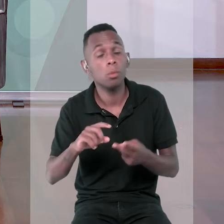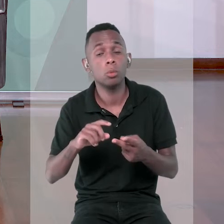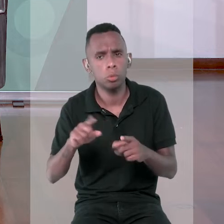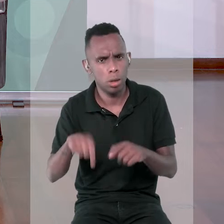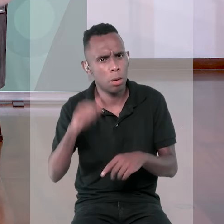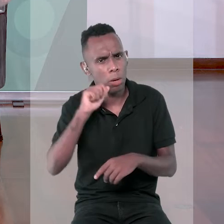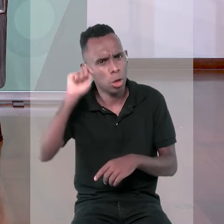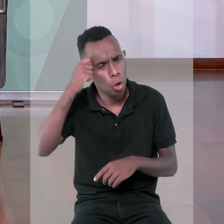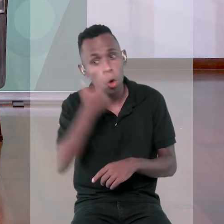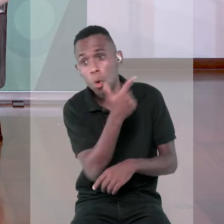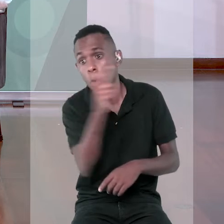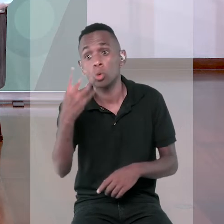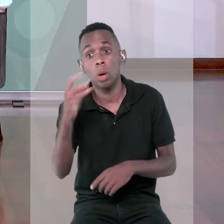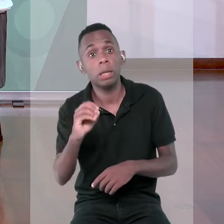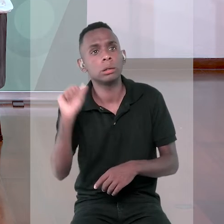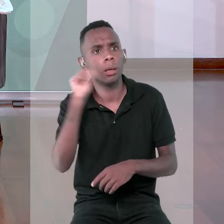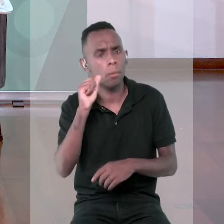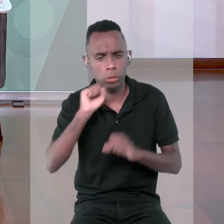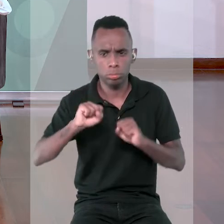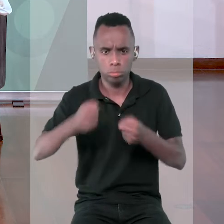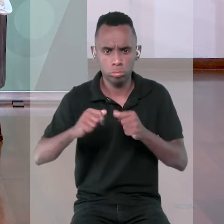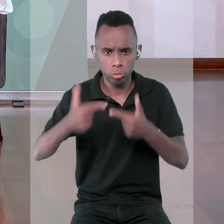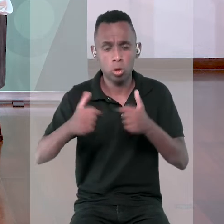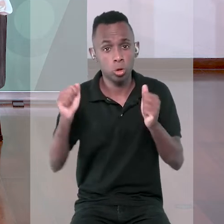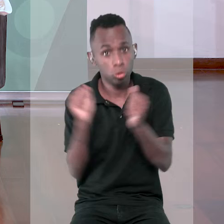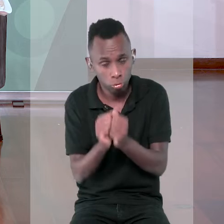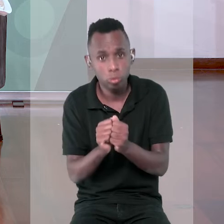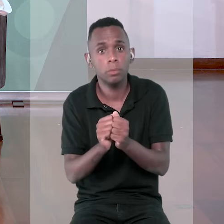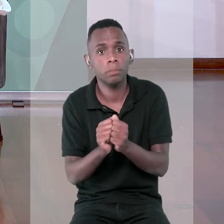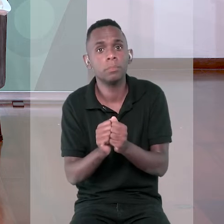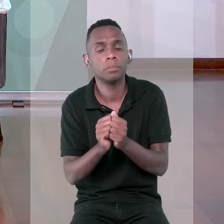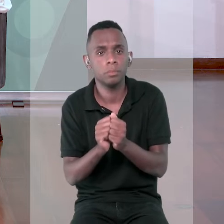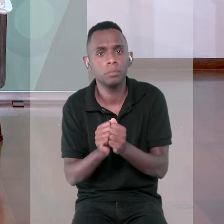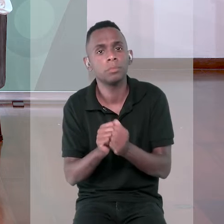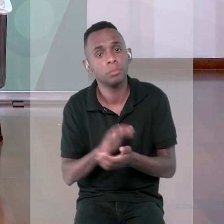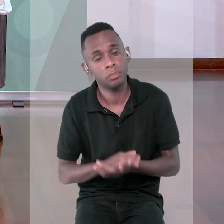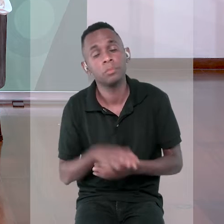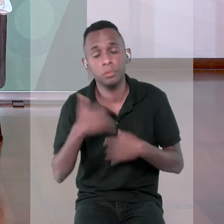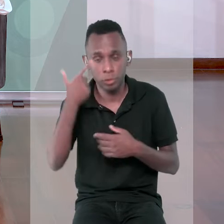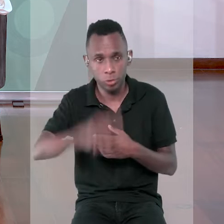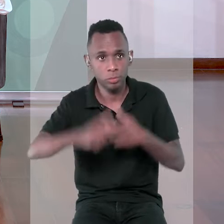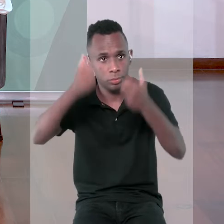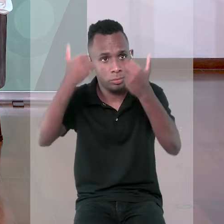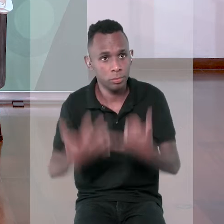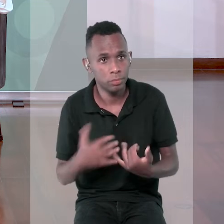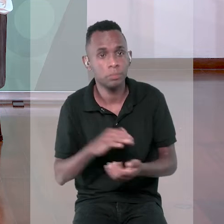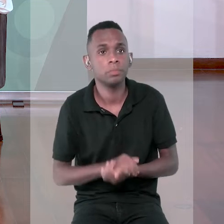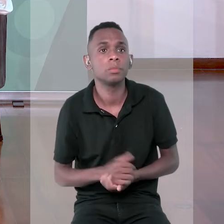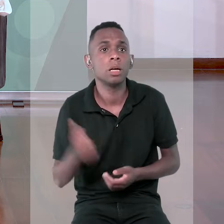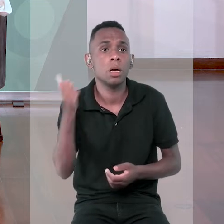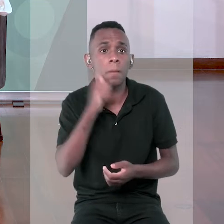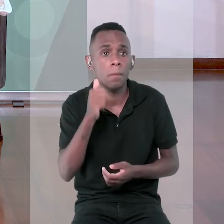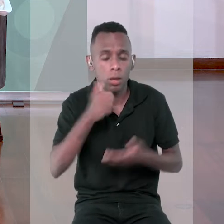e outras 40 mulheres que vão lutar junto com a Maria Quitéria. Maria Quitéria, então, vamos lá, vamos voltar para Maria Quitéria. Ela é uma mulher,